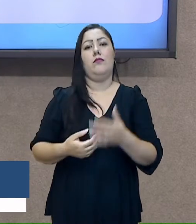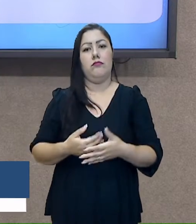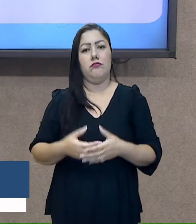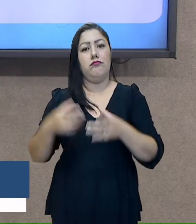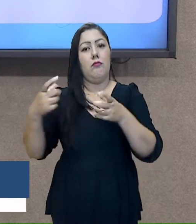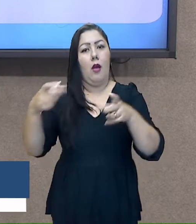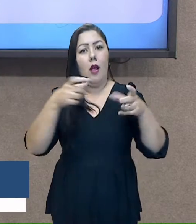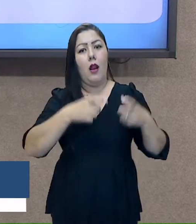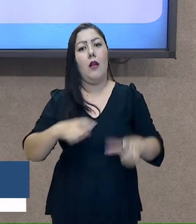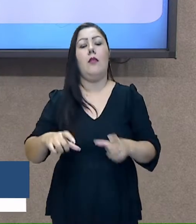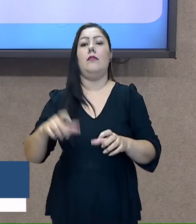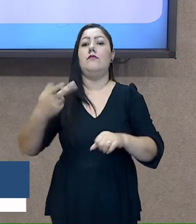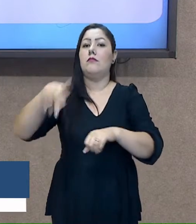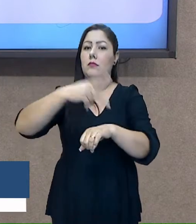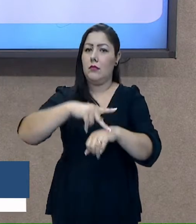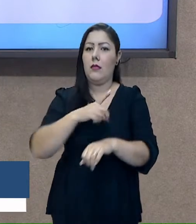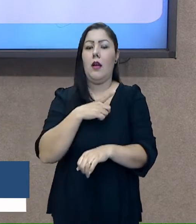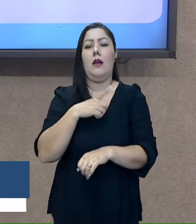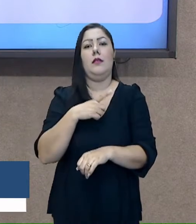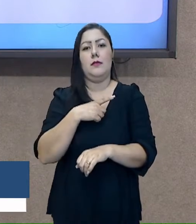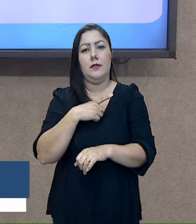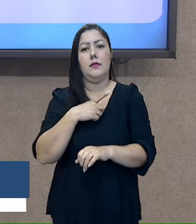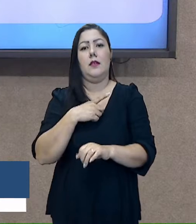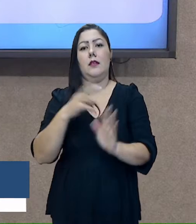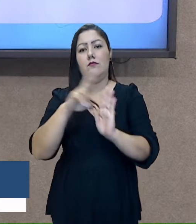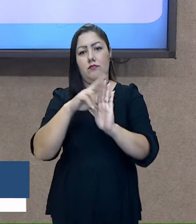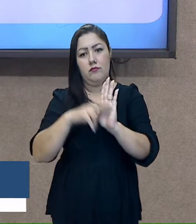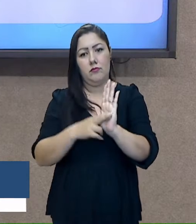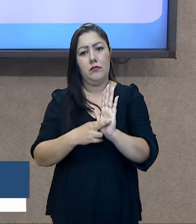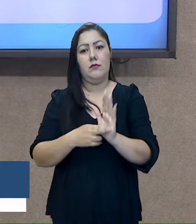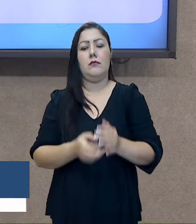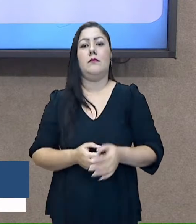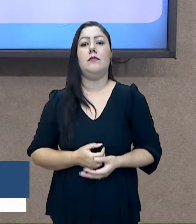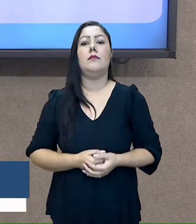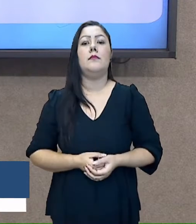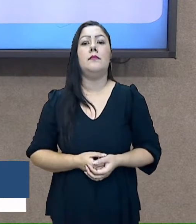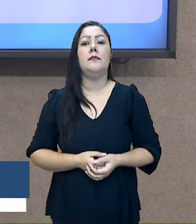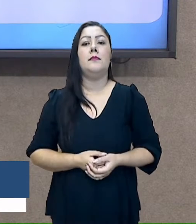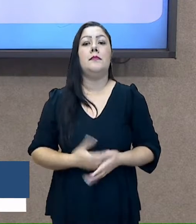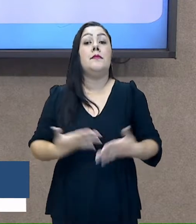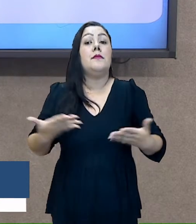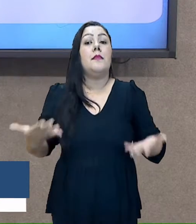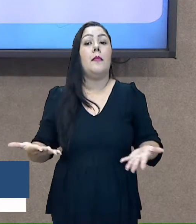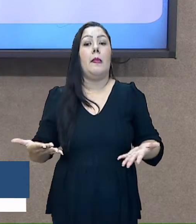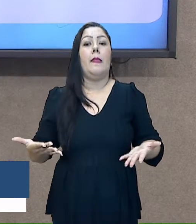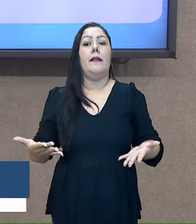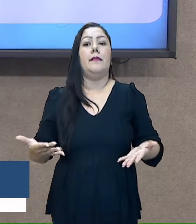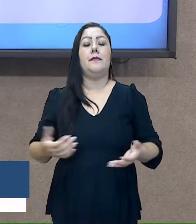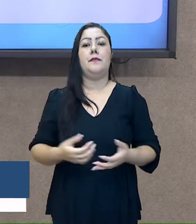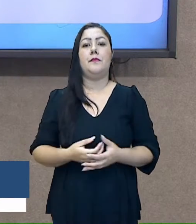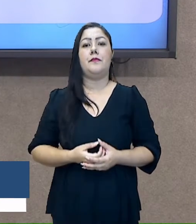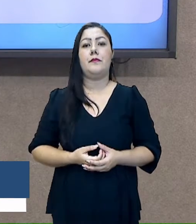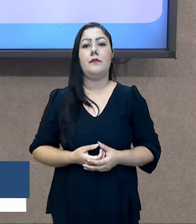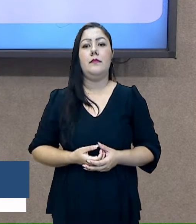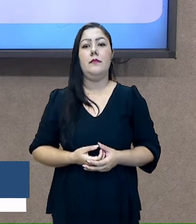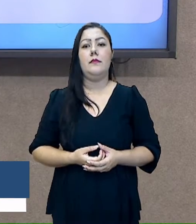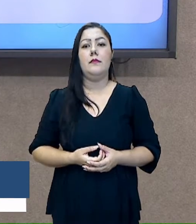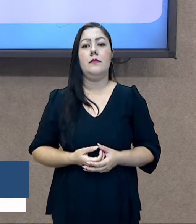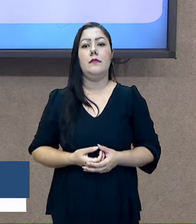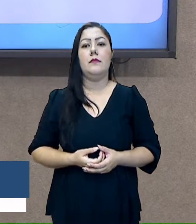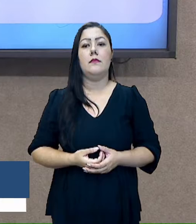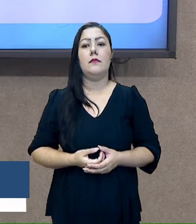lugar do mundo. Tem essa definição. Então, o nome. Geralmente, o